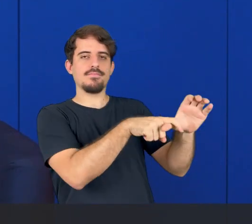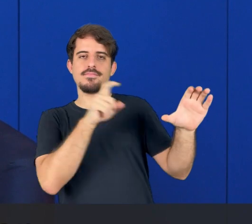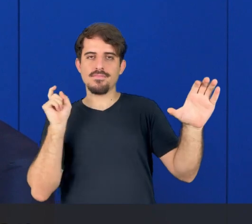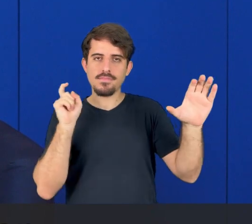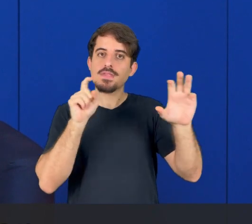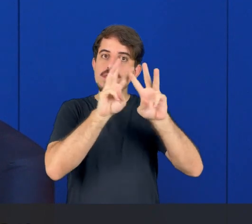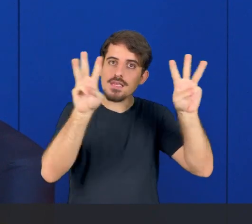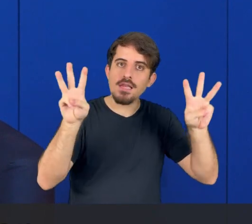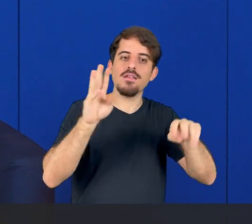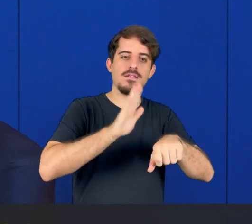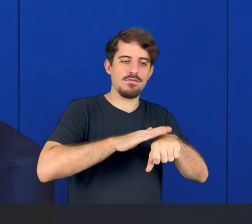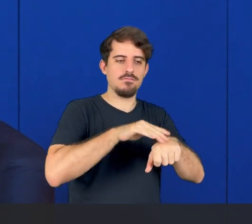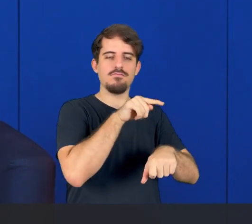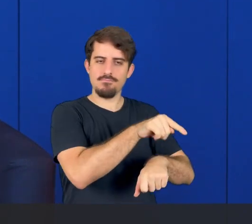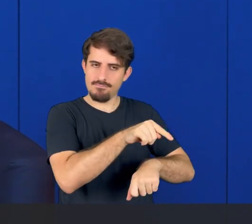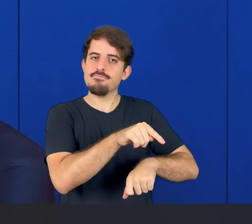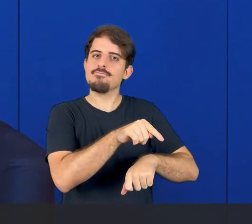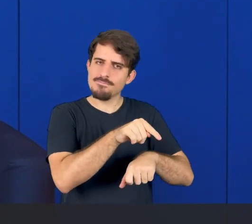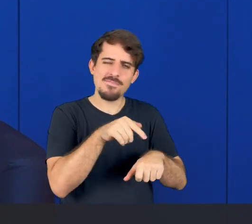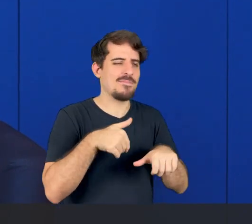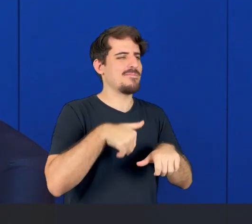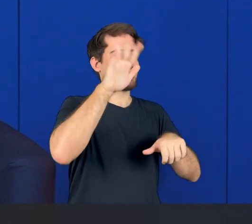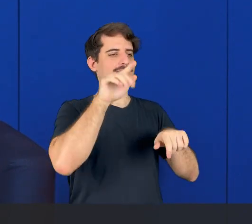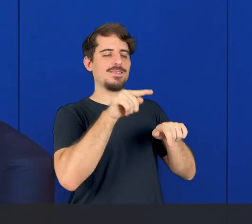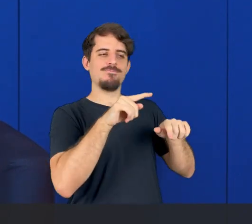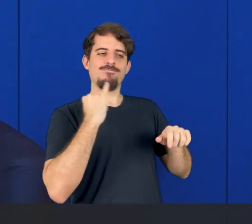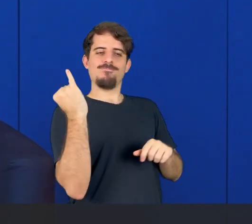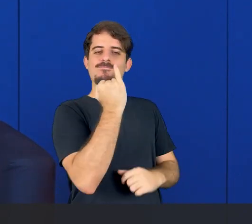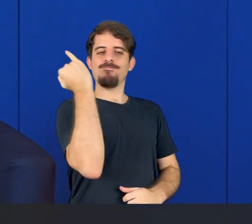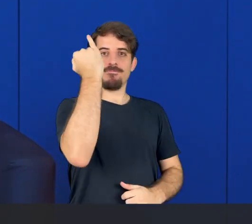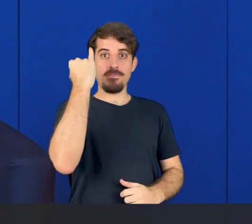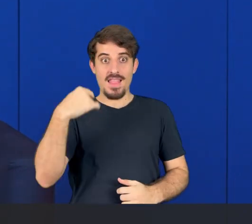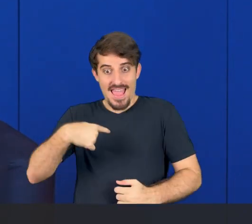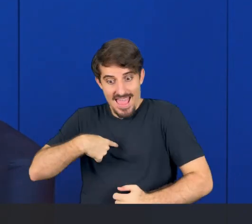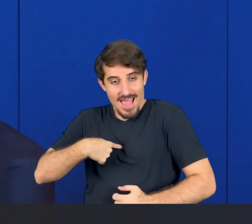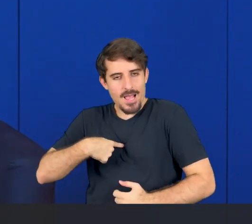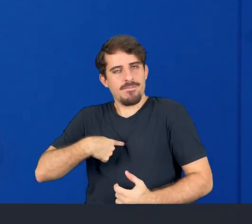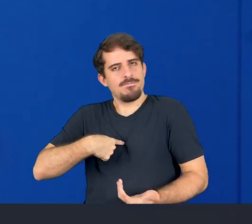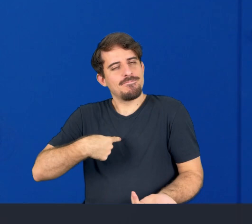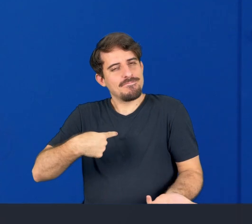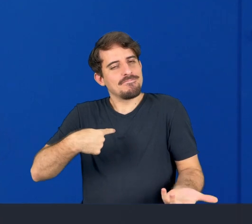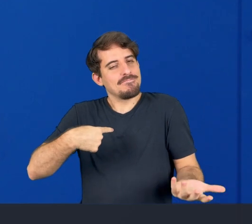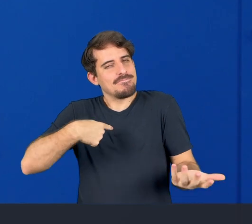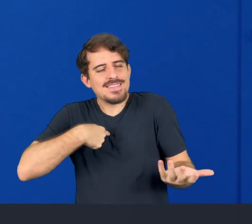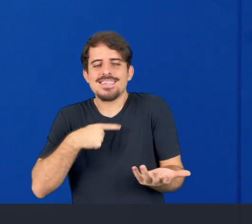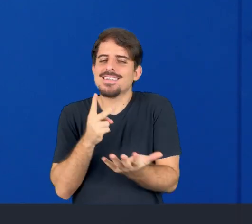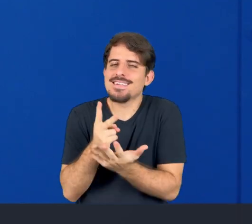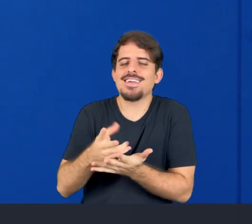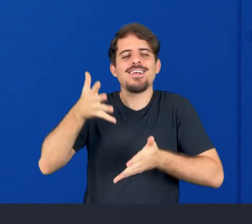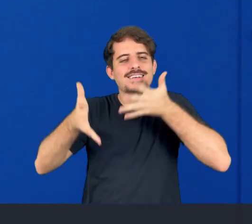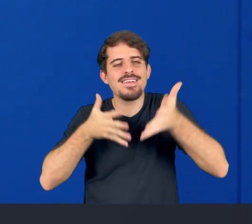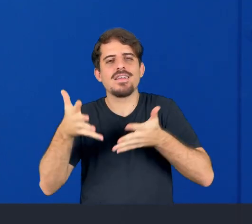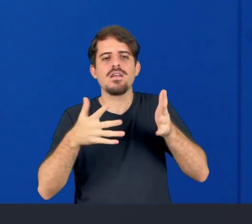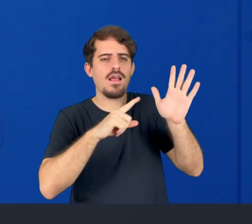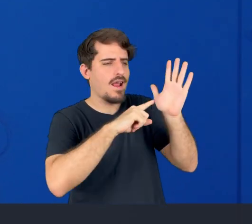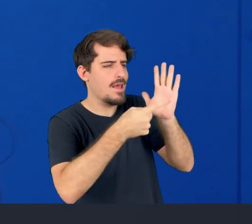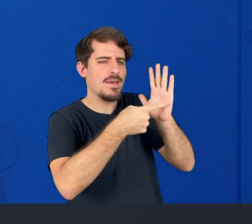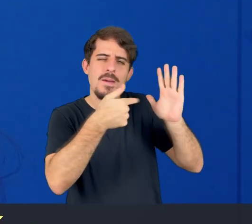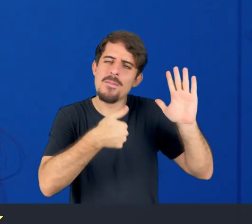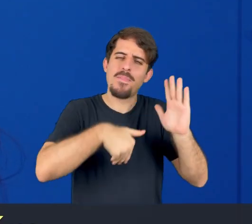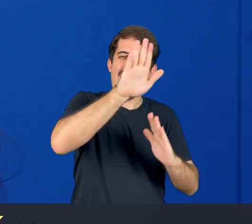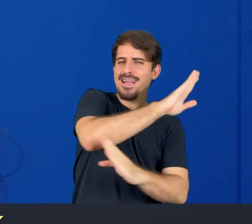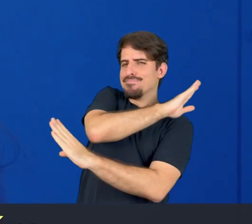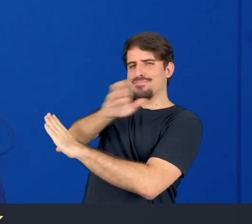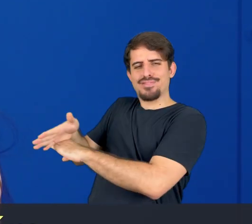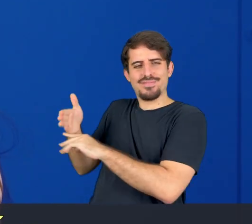necessitam, né, dessa autonomia para navegar dentro do site, isso foi ali o mais especial. E hoje eu sempre falo que